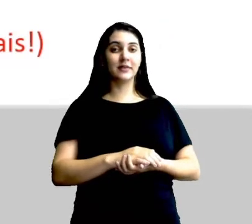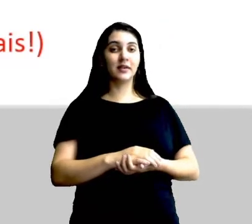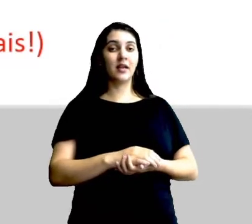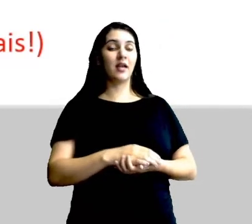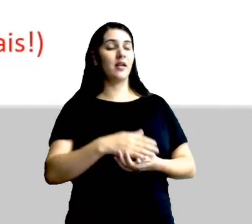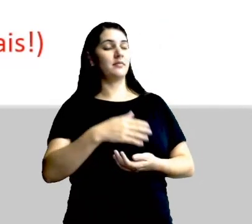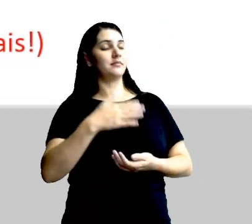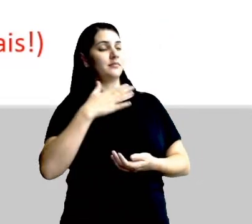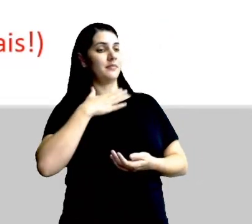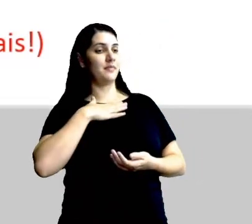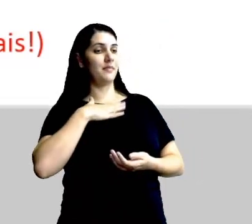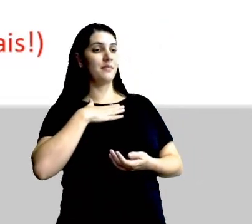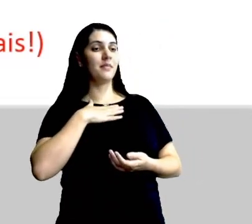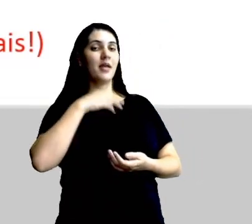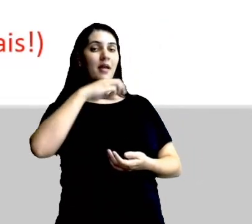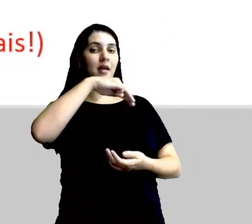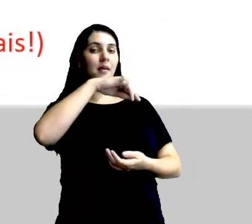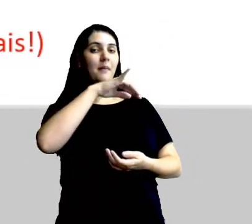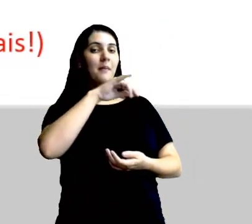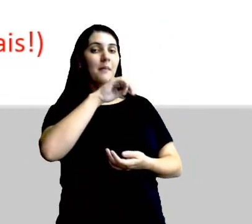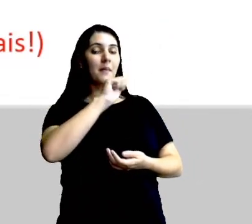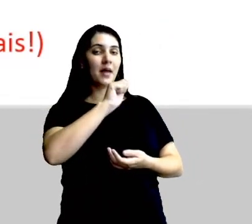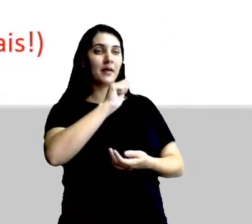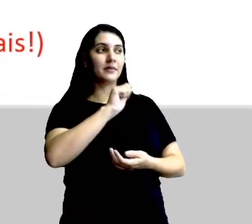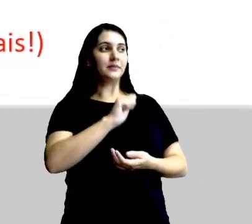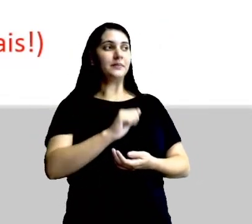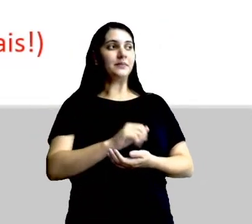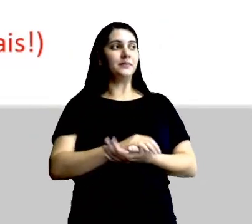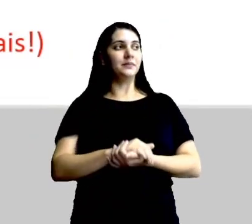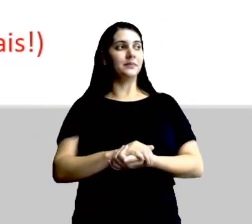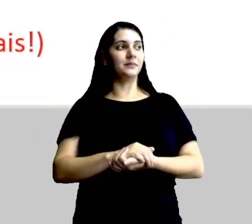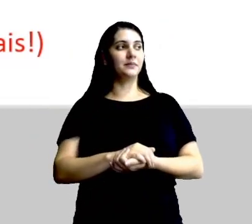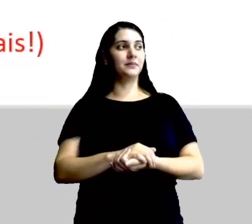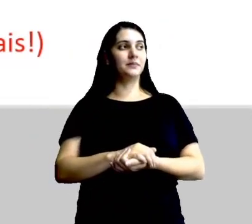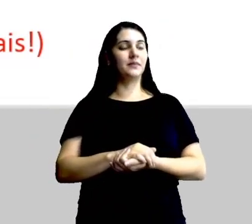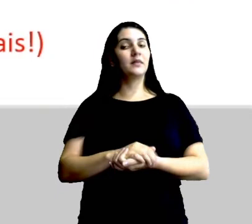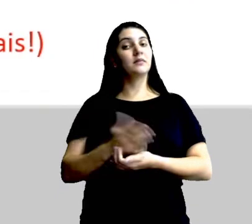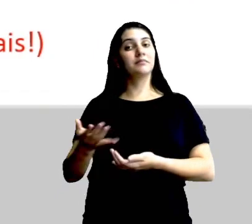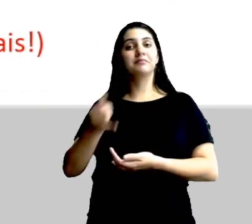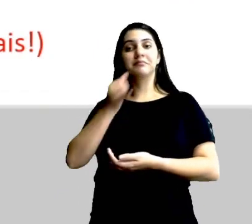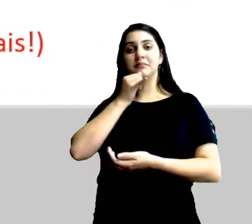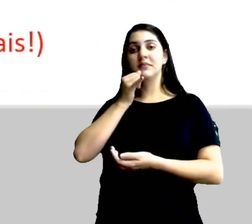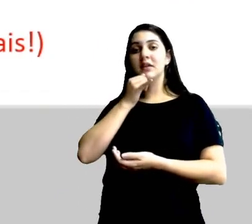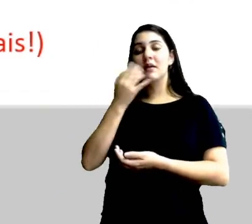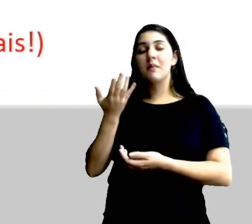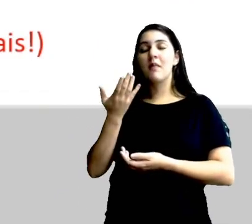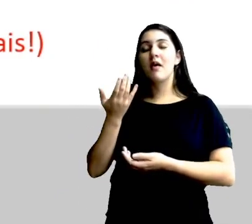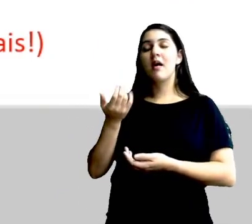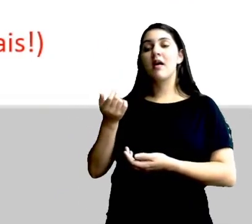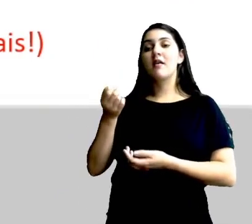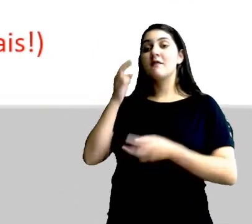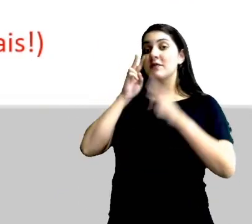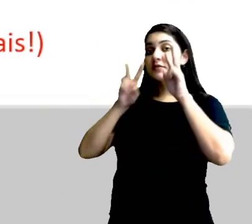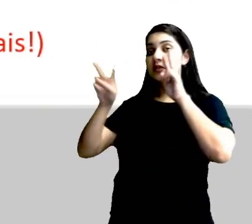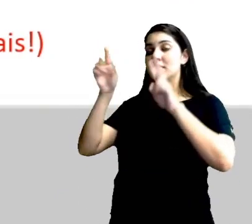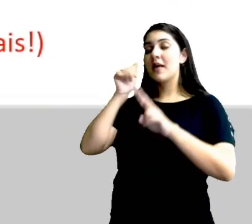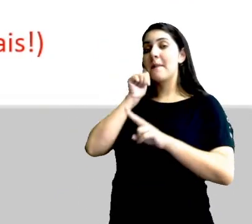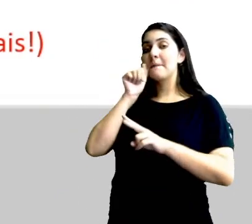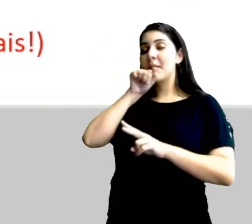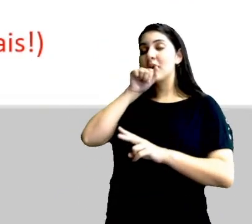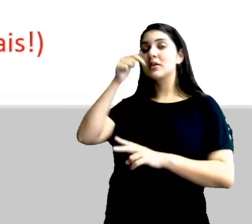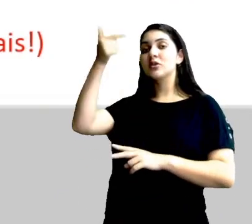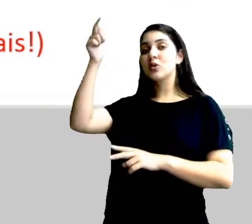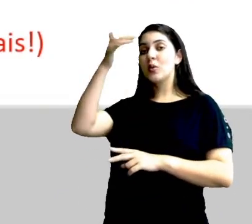the doctor. Ela é a médica. Então, a situação aí, alguém está visualizando a mãe de outra pessoa, não sabia quem